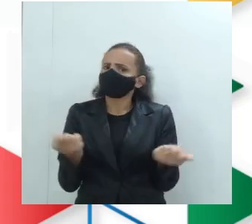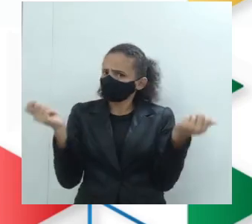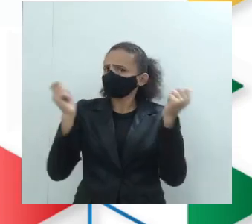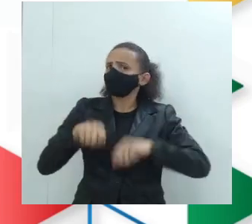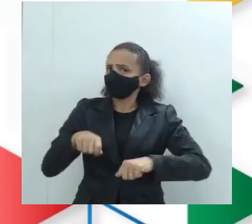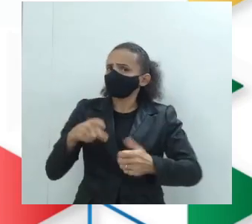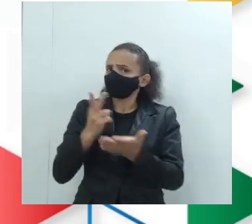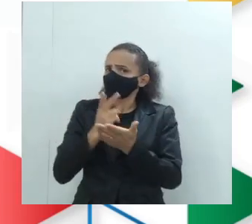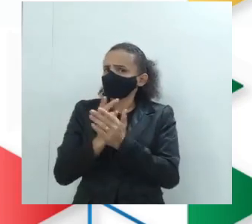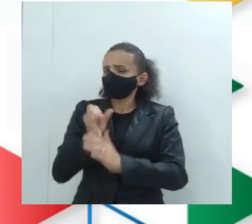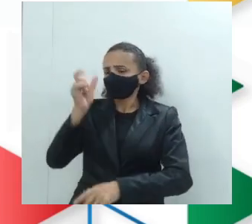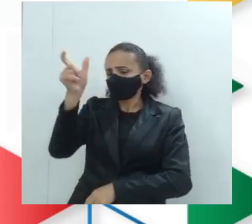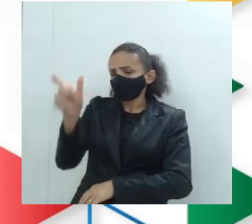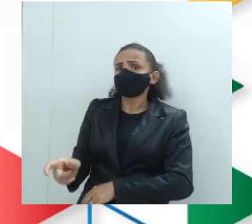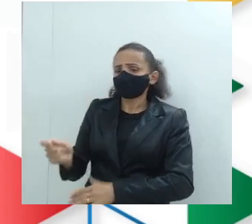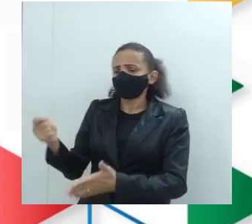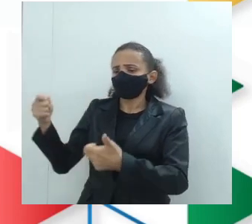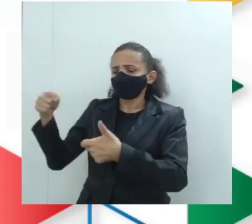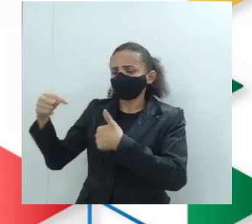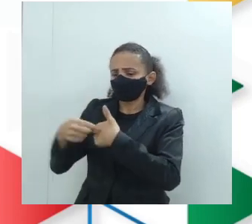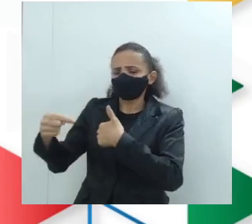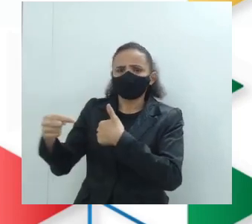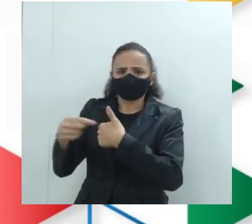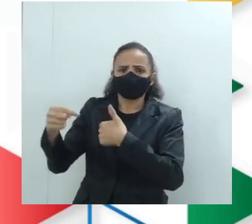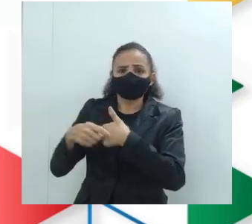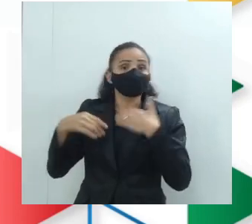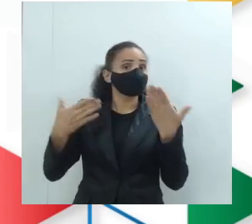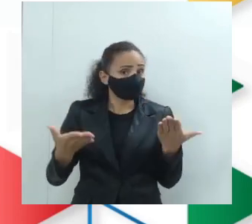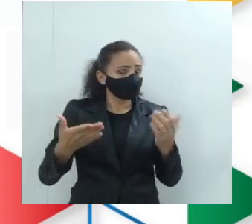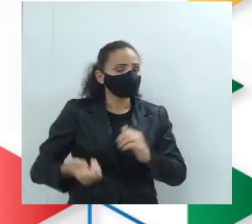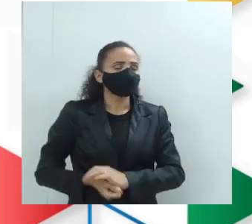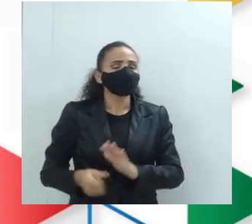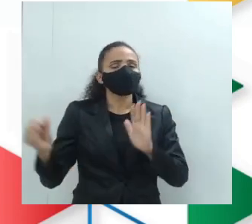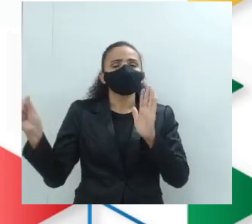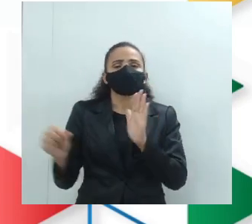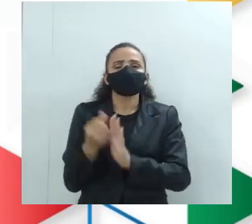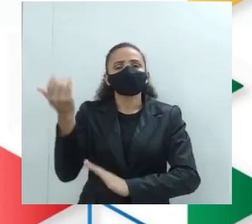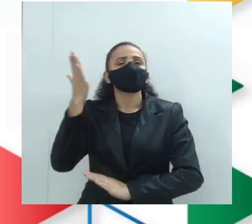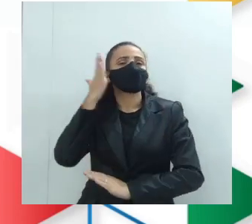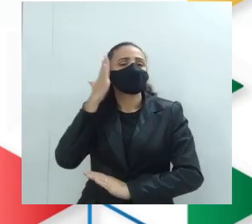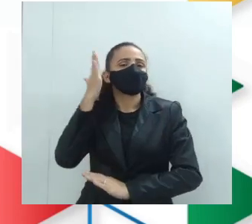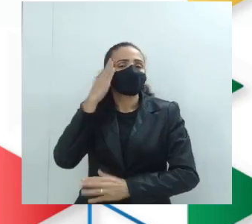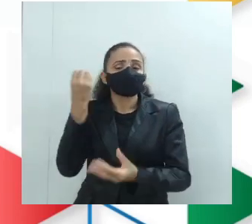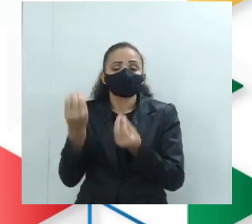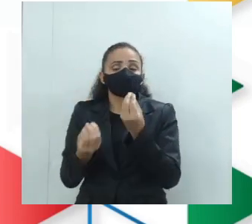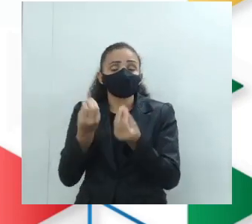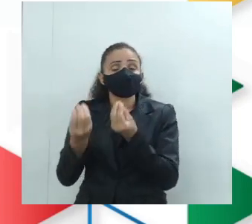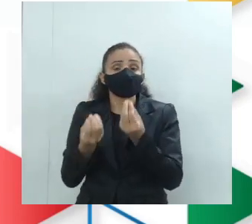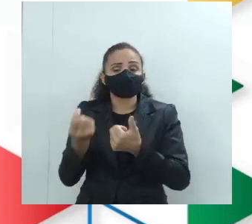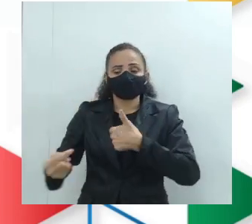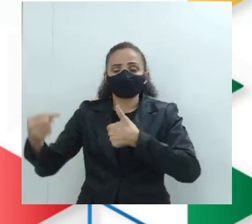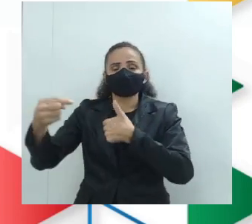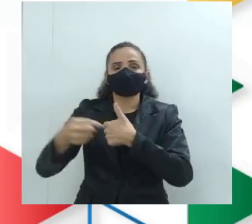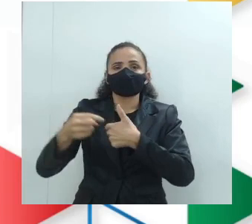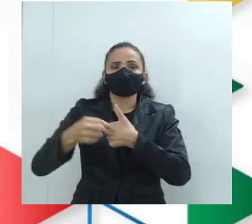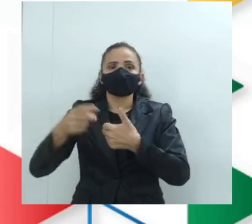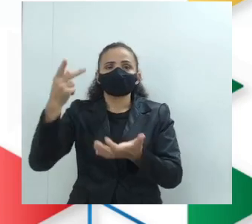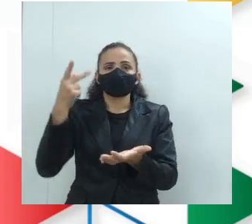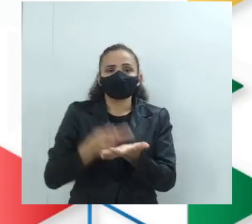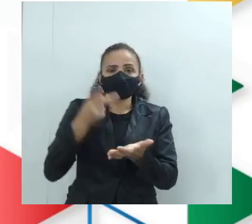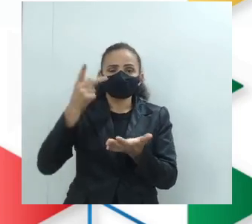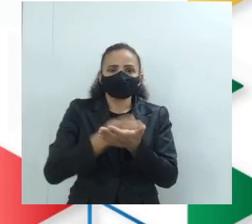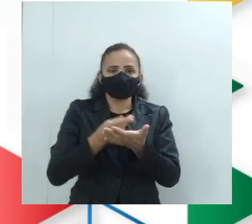possibilidades dela clicar mais de uma vez. Primeiro a gente vai entender quando ela clica o que é que acontece. Acompanha